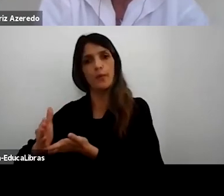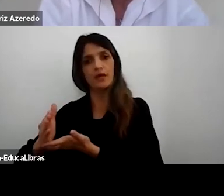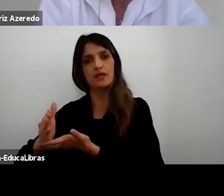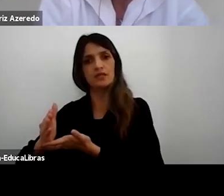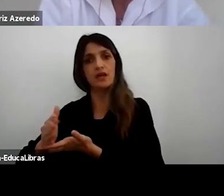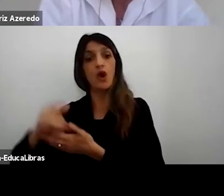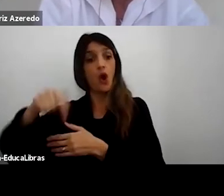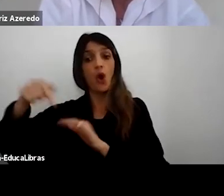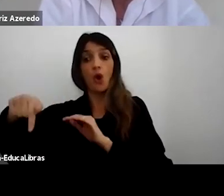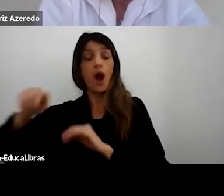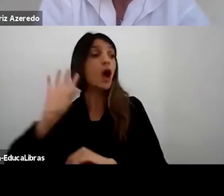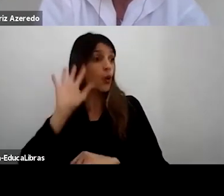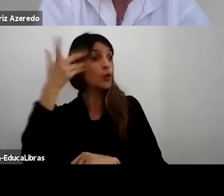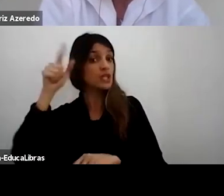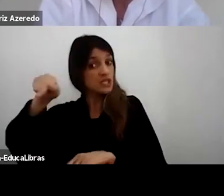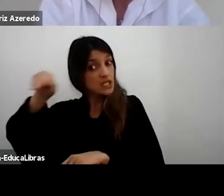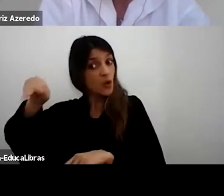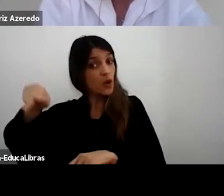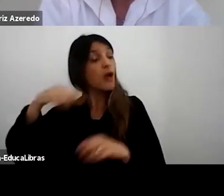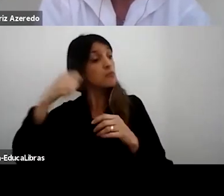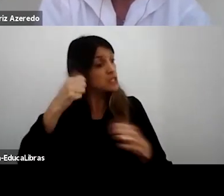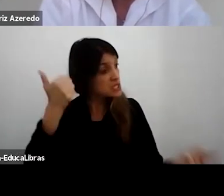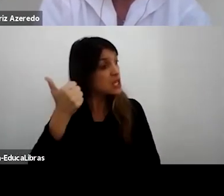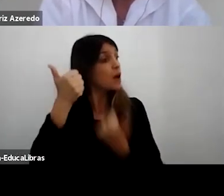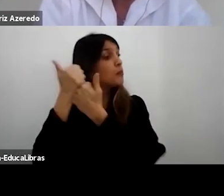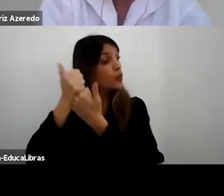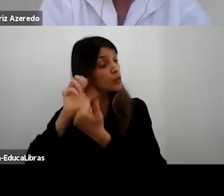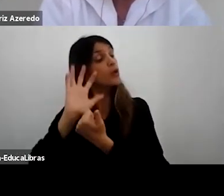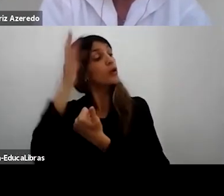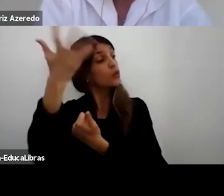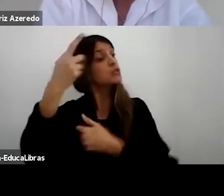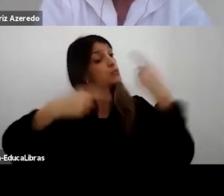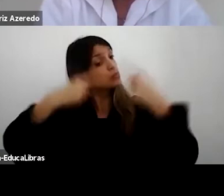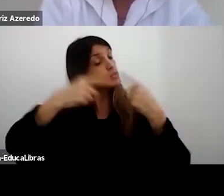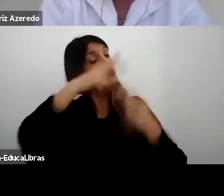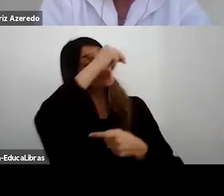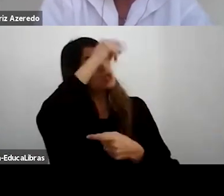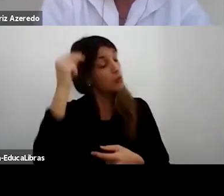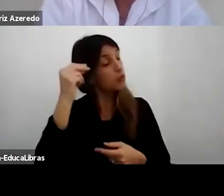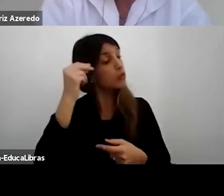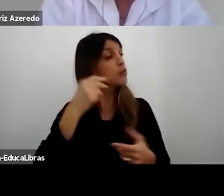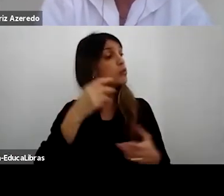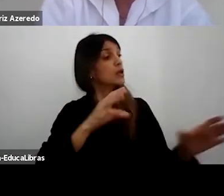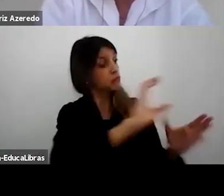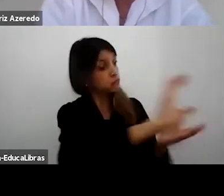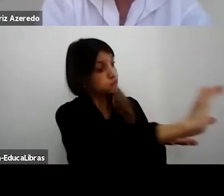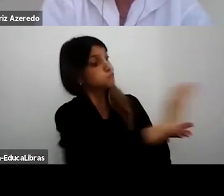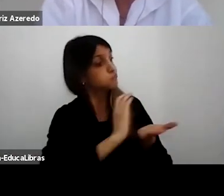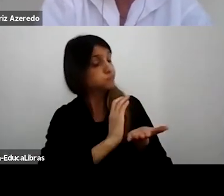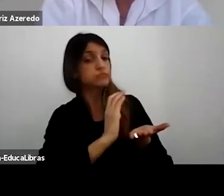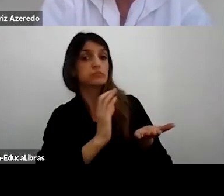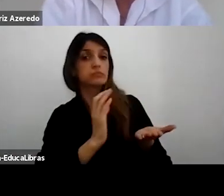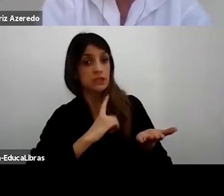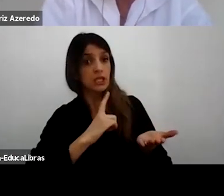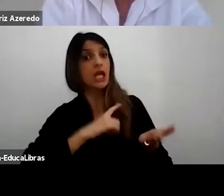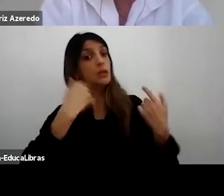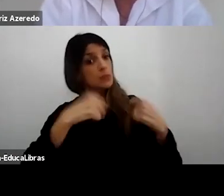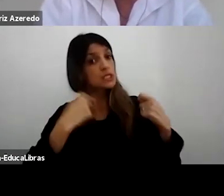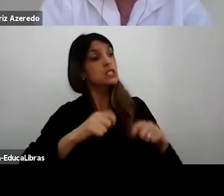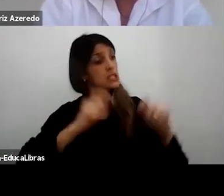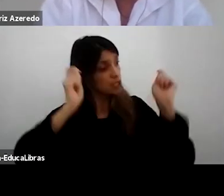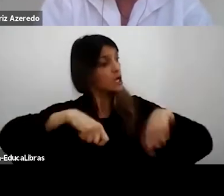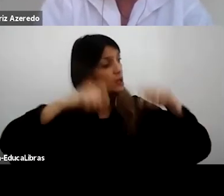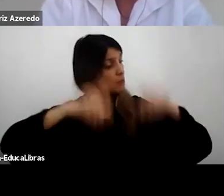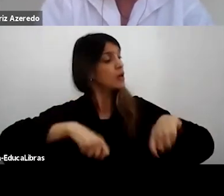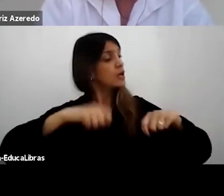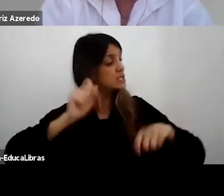de sucesso acontecendo lá, nós precisamos de apoio para que isso vire política pública, para que isso entre dinheiro, para que isso ganhe escala. Então é fundamental